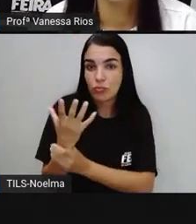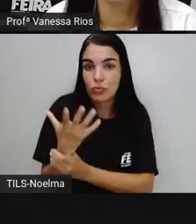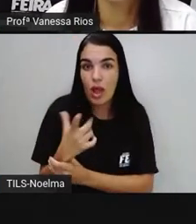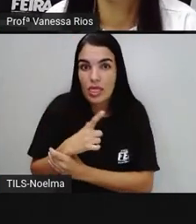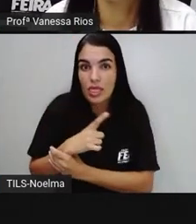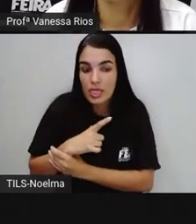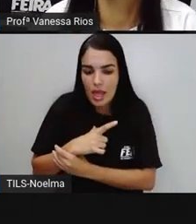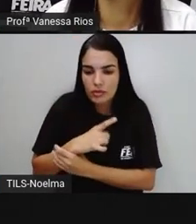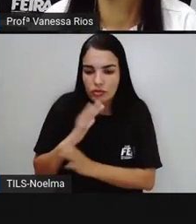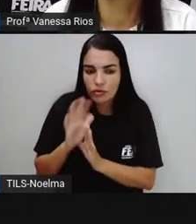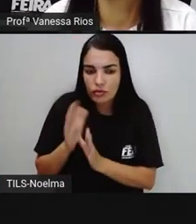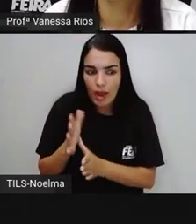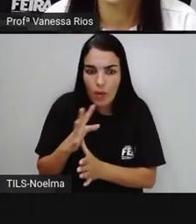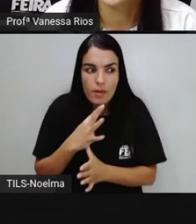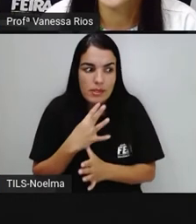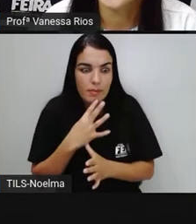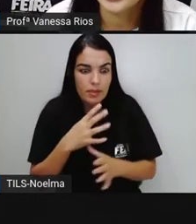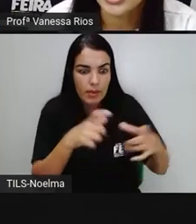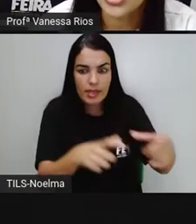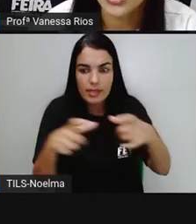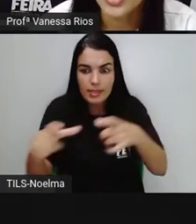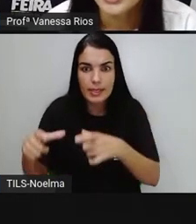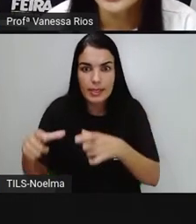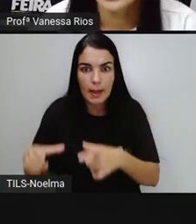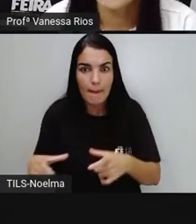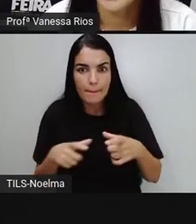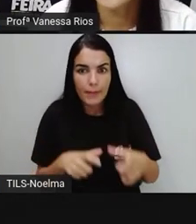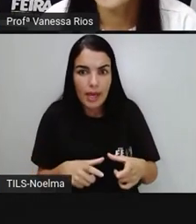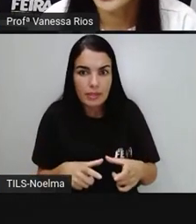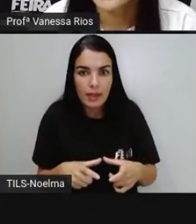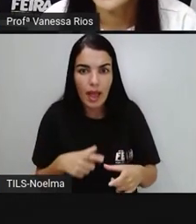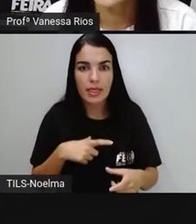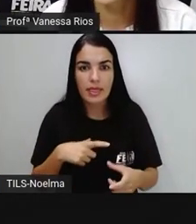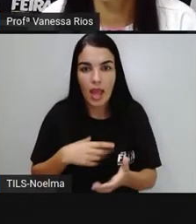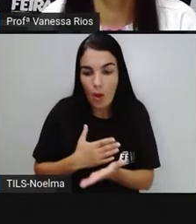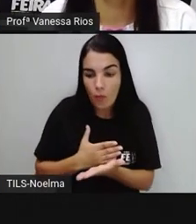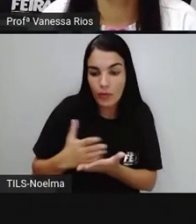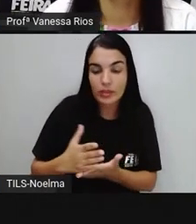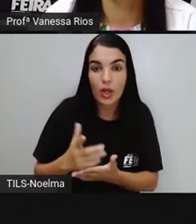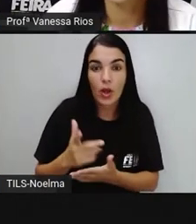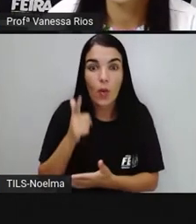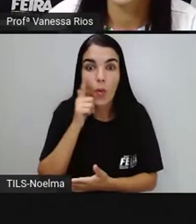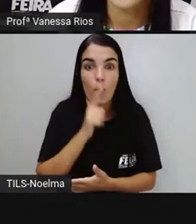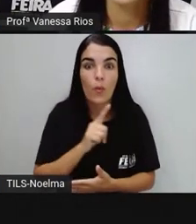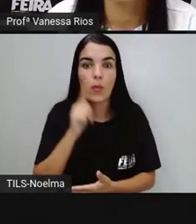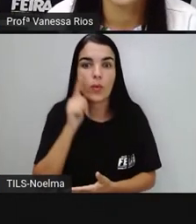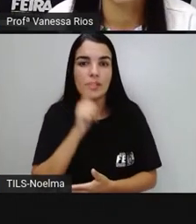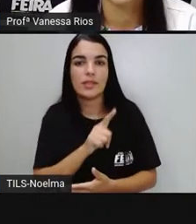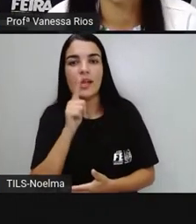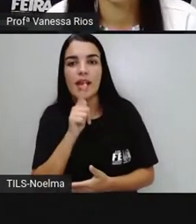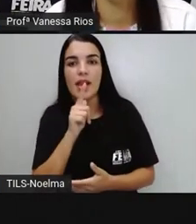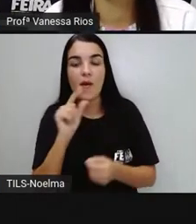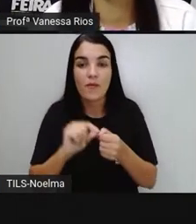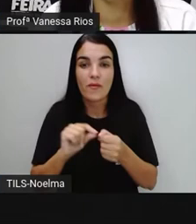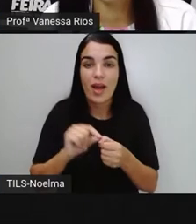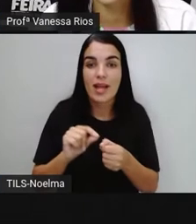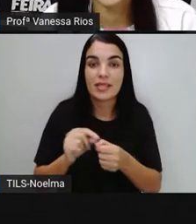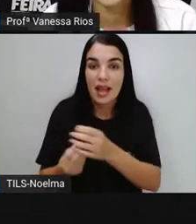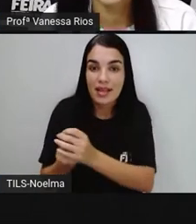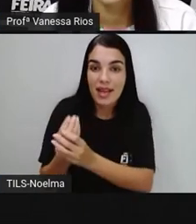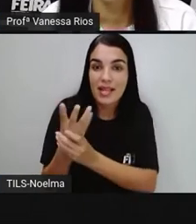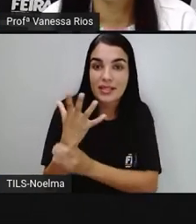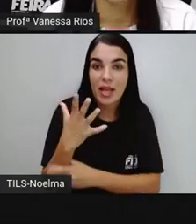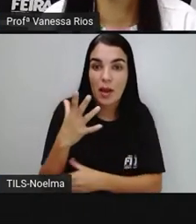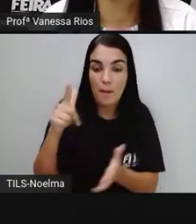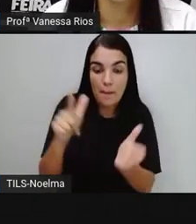em 200 anos antes de Cristo. Então, imagina aí há quanto tempo, né, os mapas fazem parte